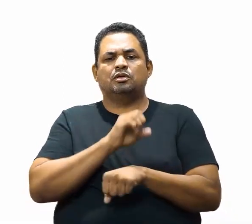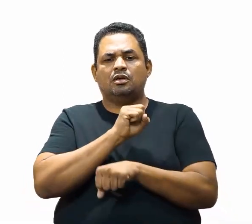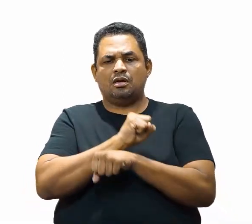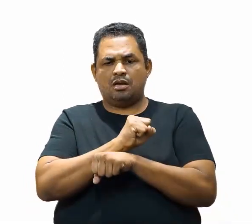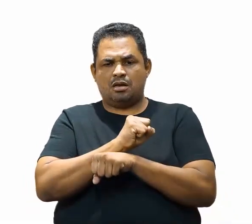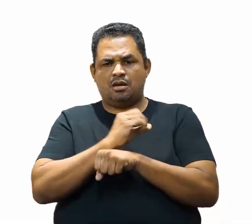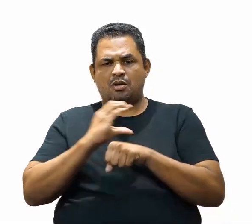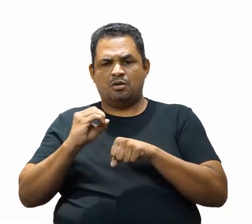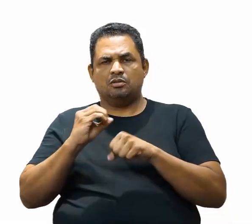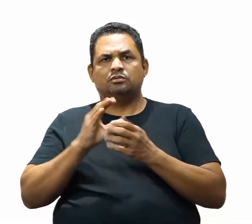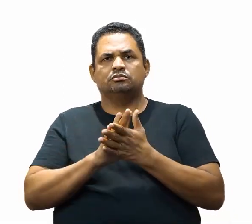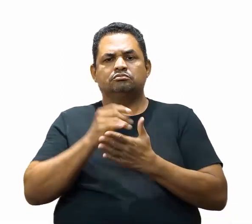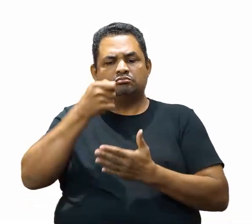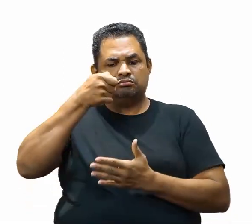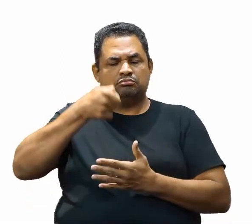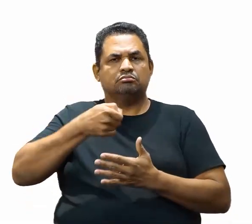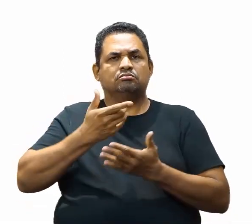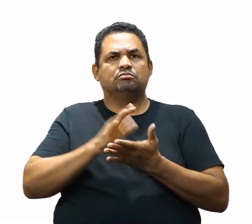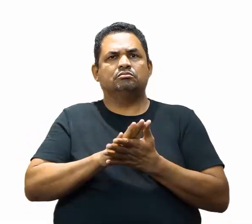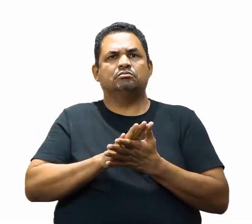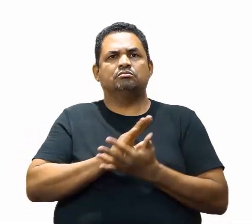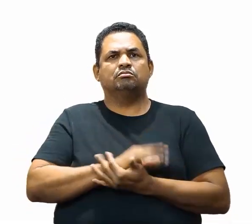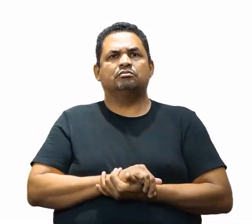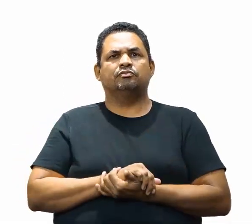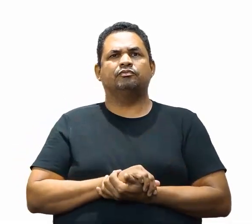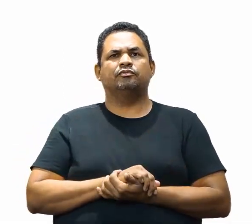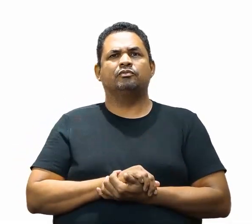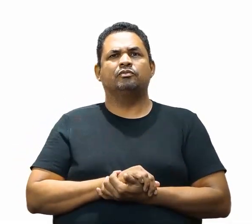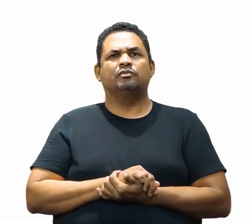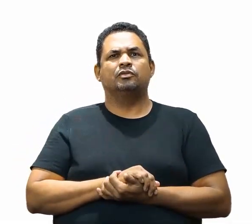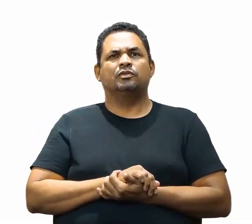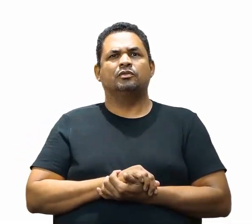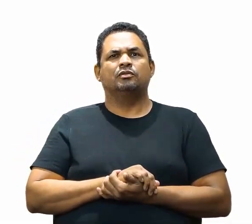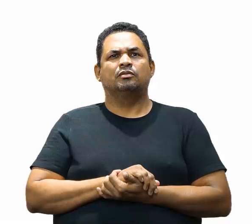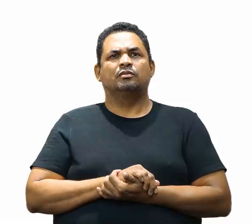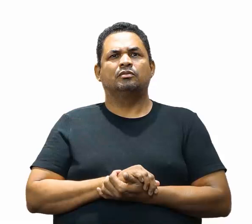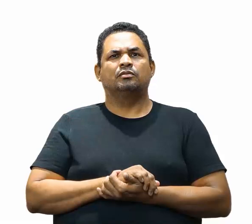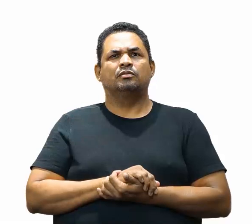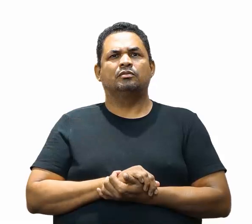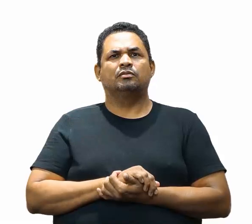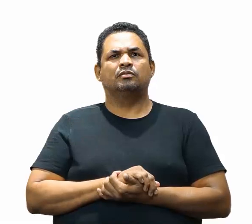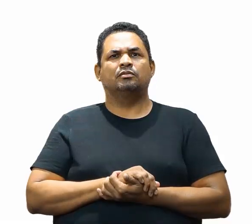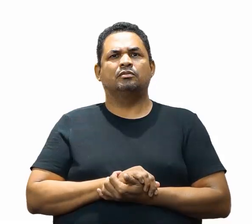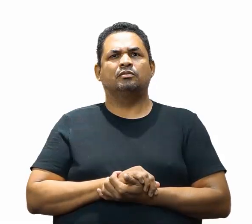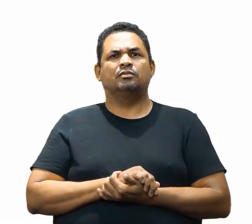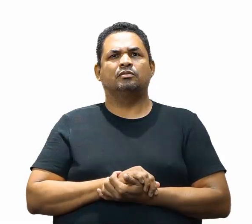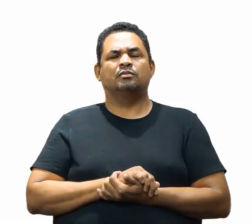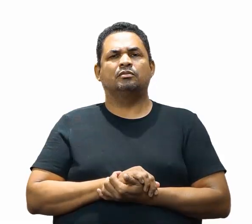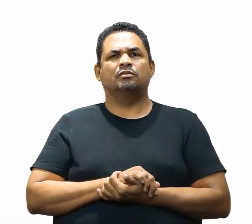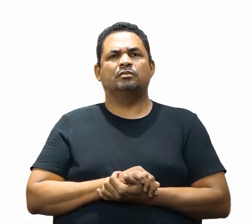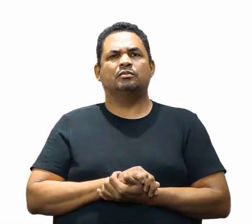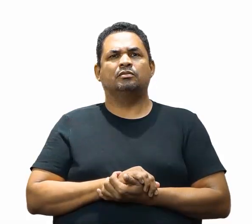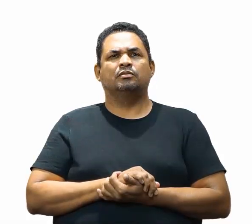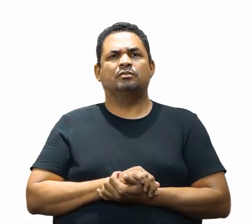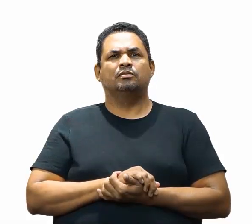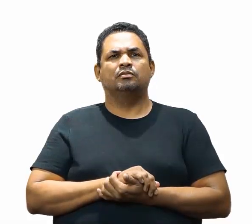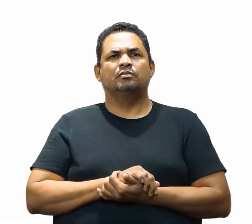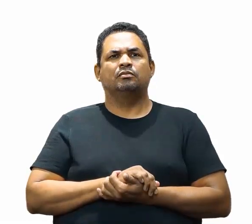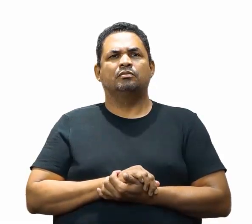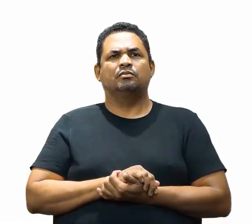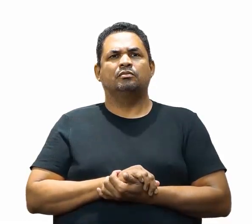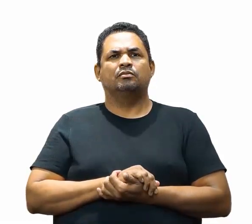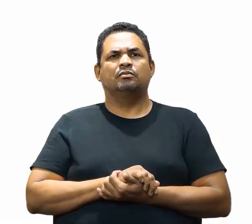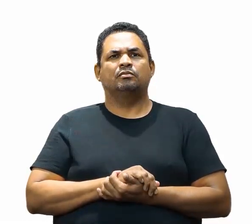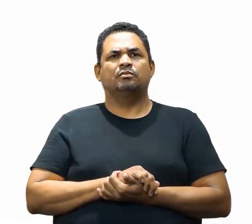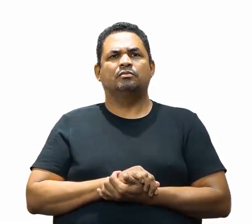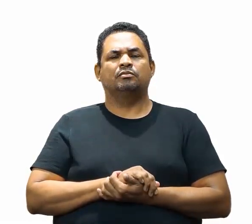Por exemplo, el niño está en la calle. Me agrada la de color azul. Las pocas veces